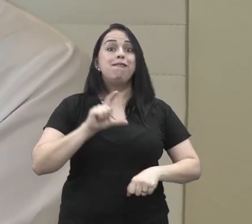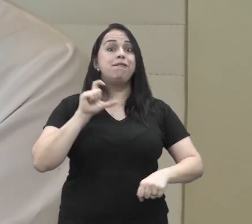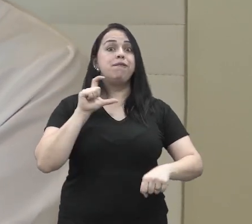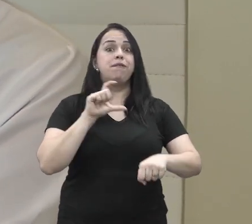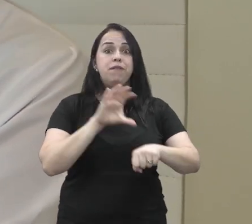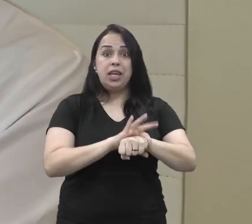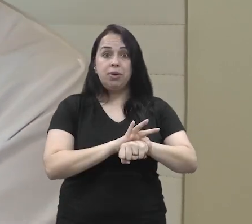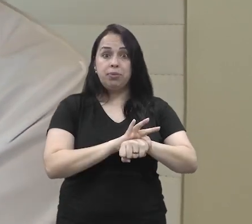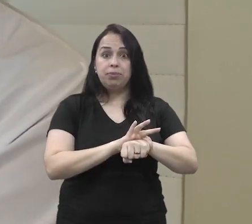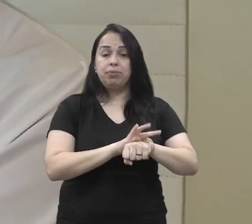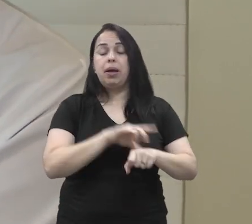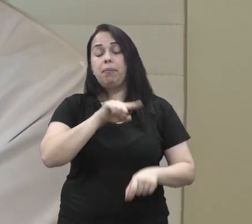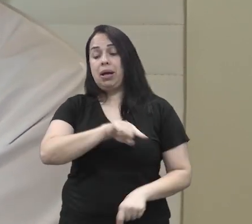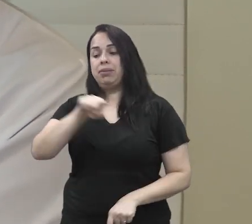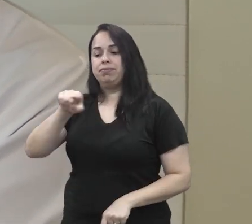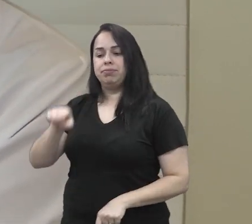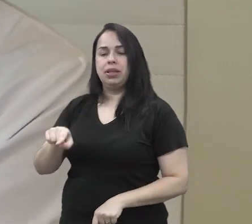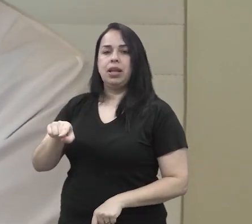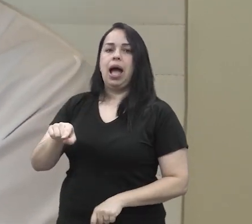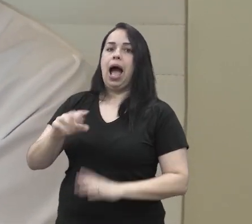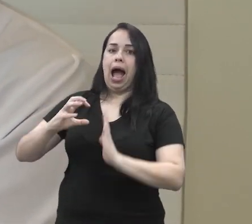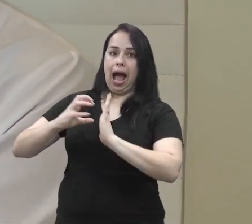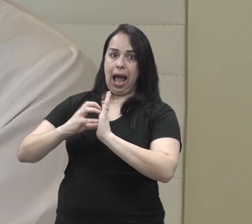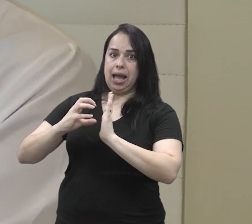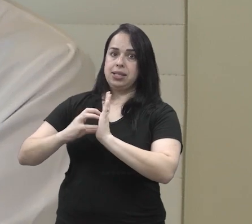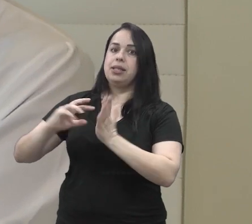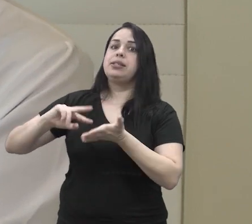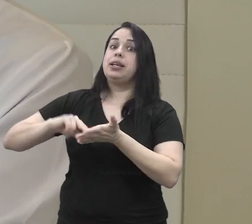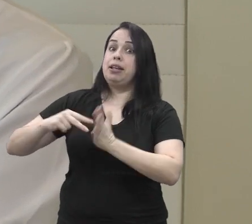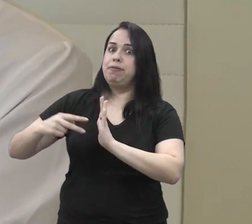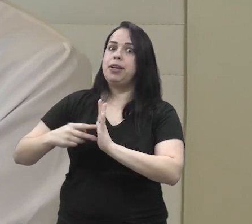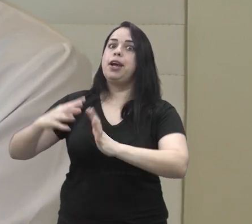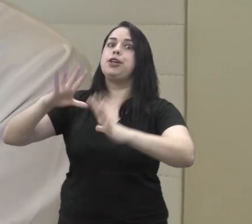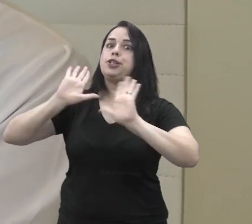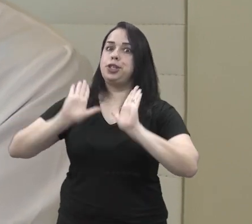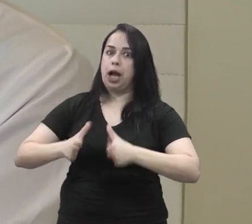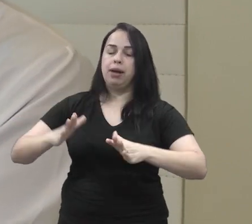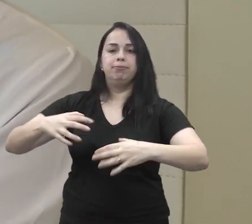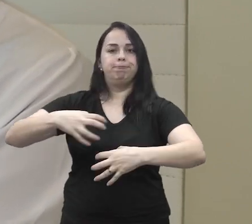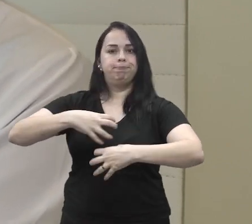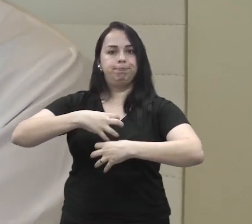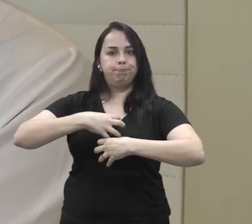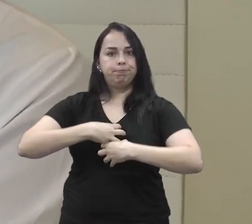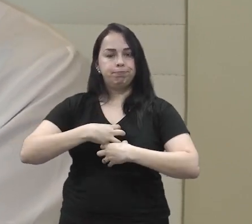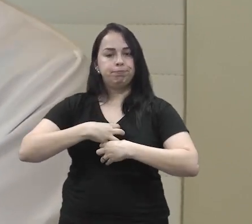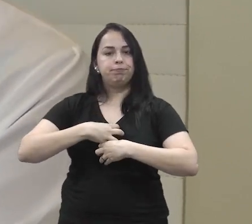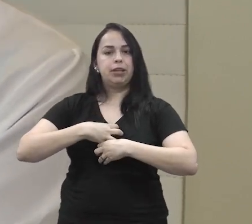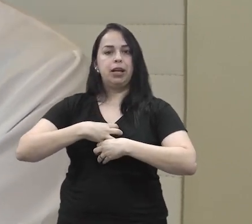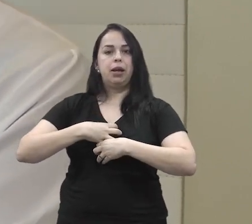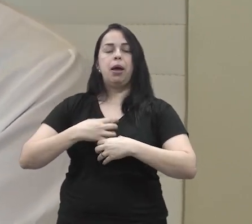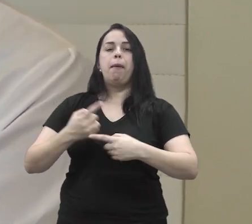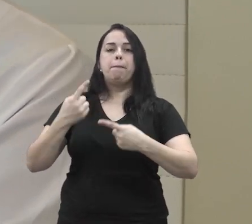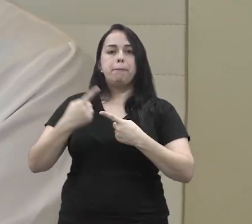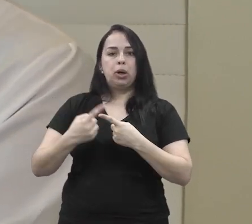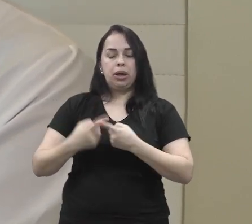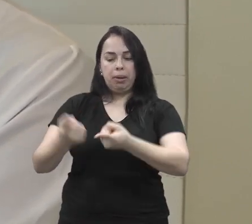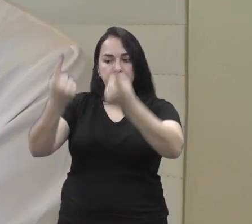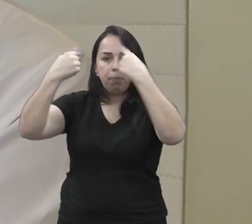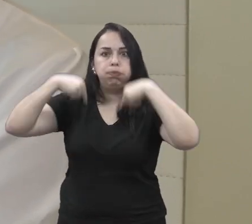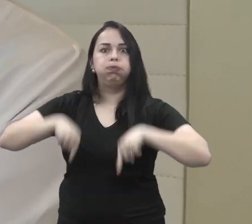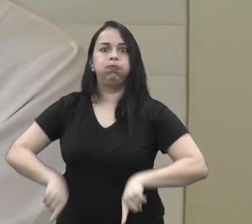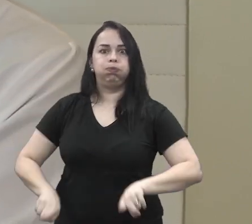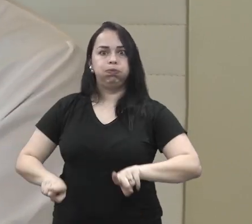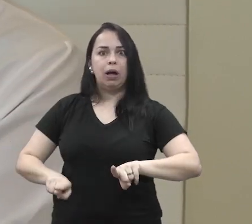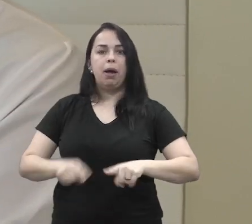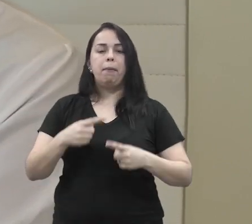doença, você somente está com o vírus no organismo. Já a AIDS é quando você desenvolve a doença. Porque